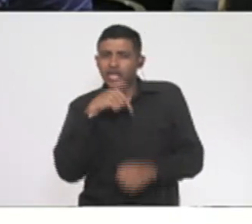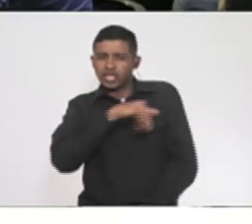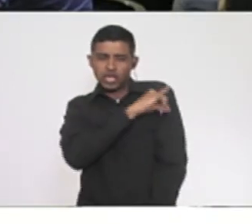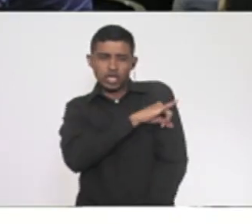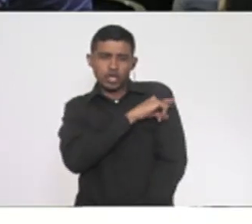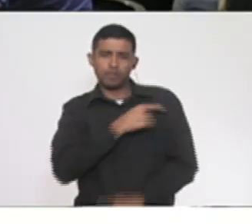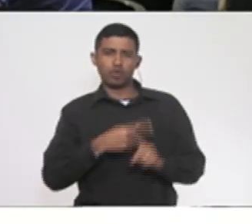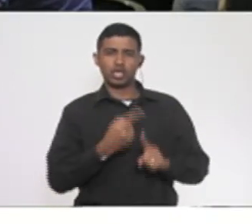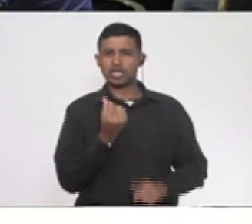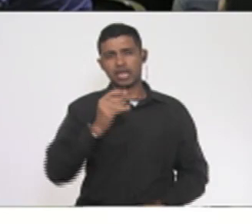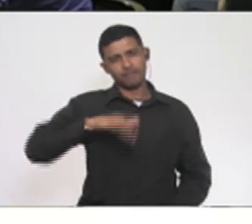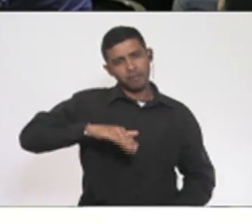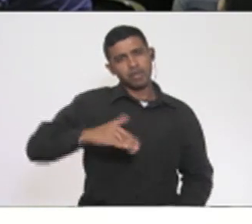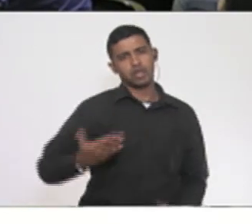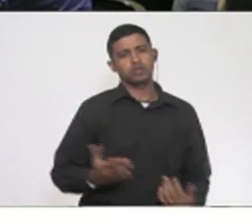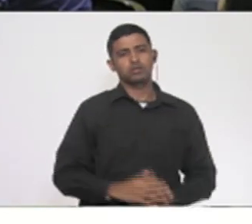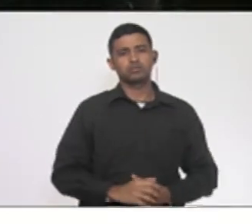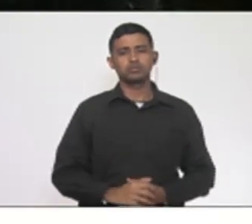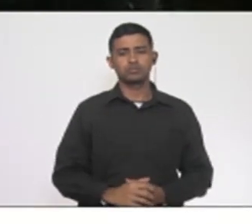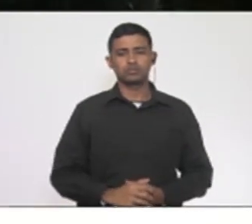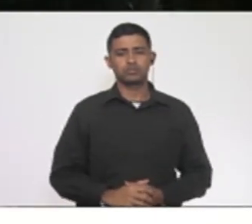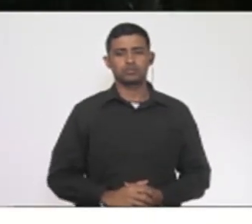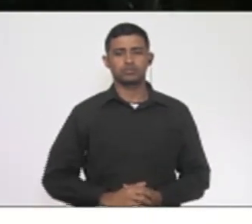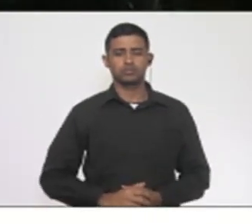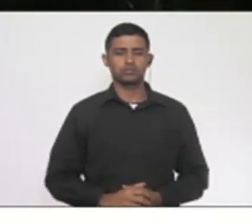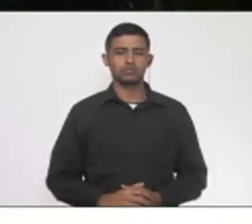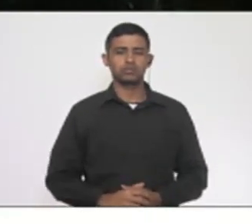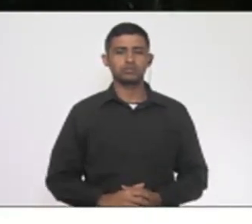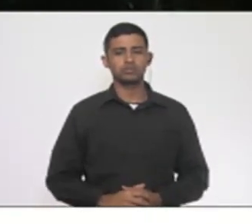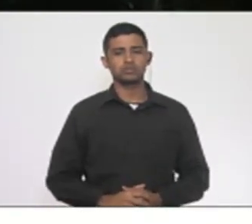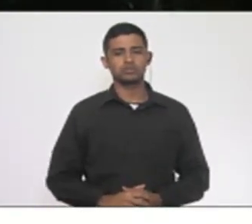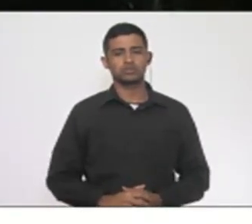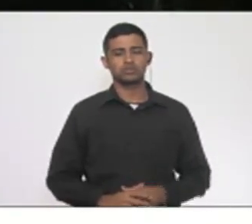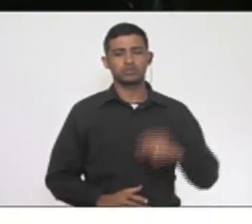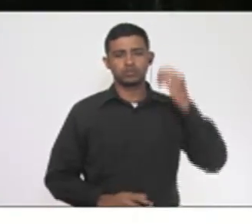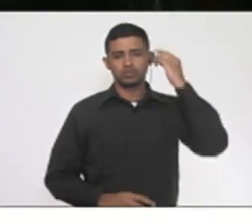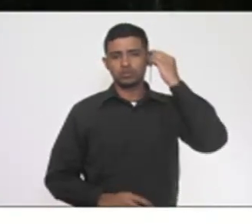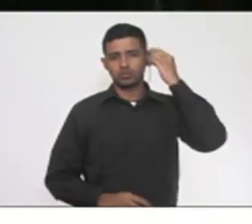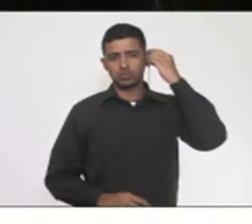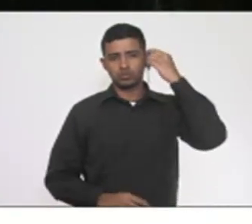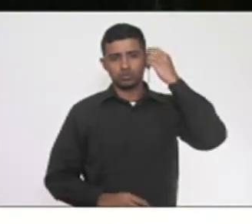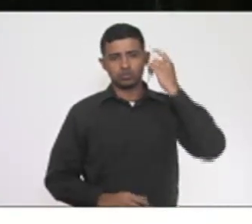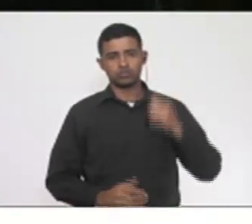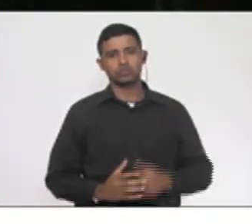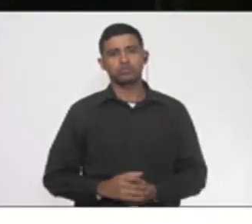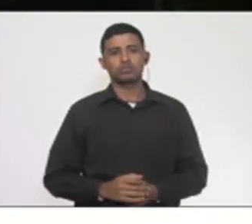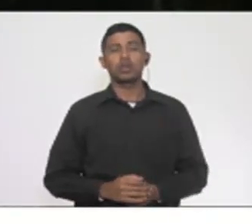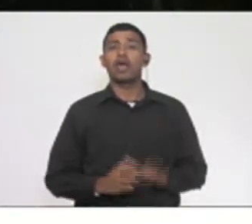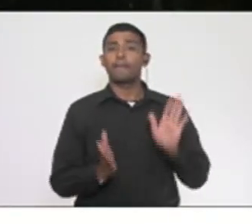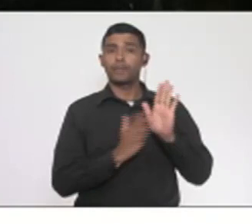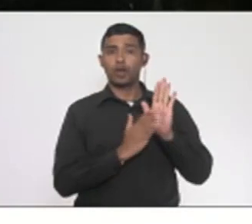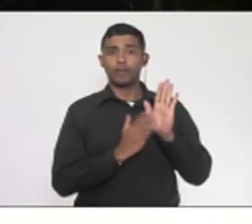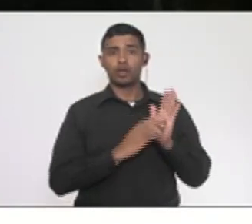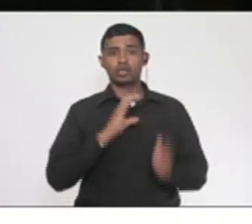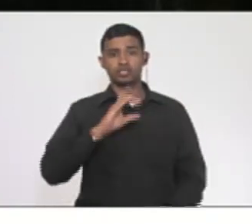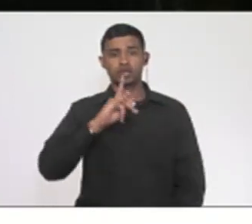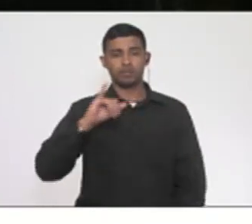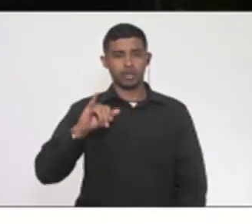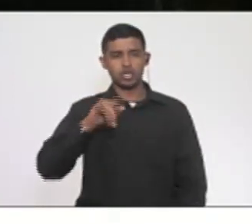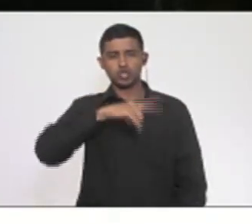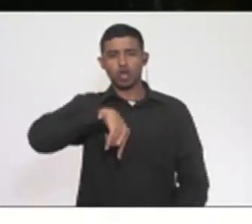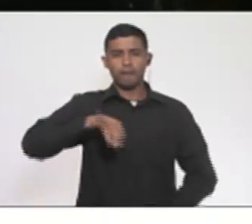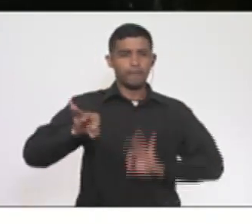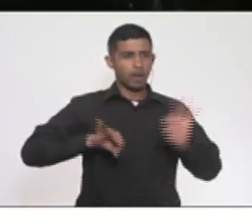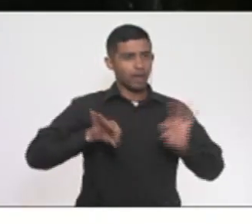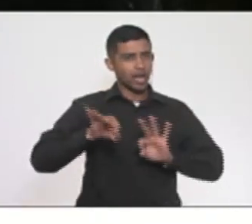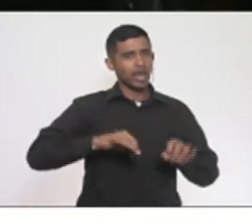é menor. Então eu acho que isso a gente pode desencadear, já que nós estamos... A proposta da CPI é fazer uma